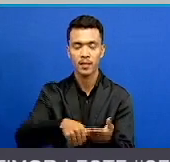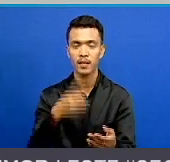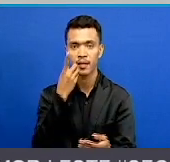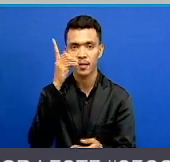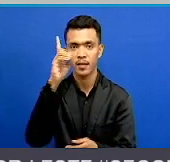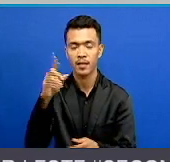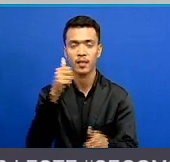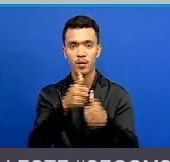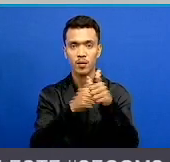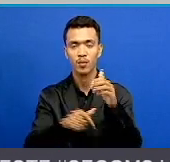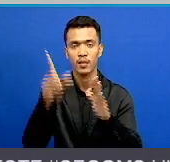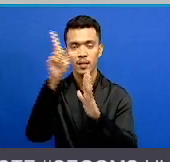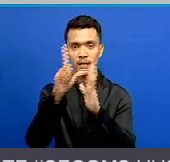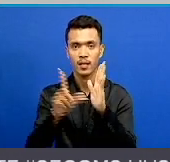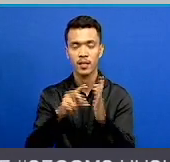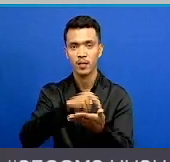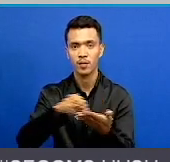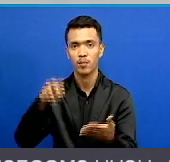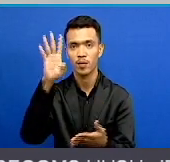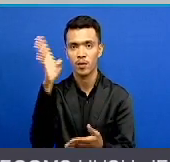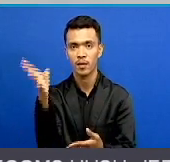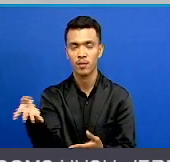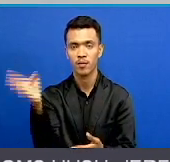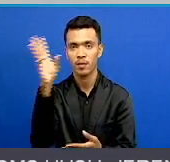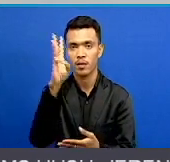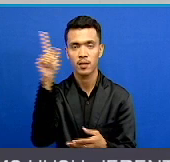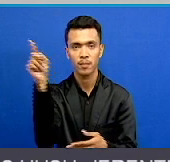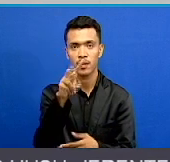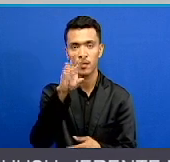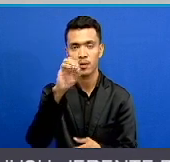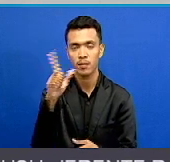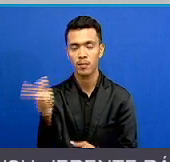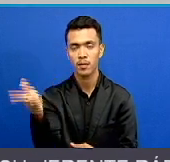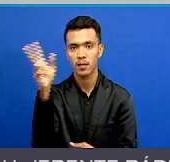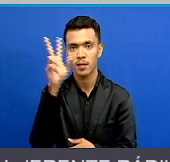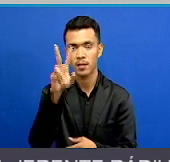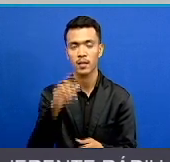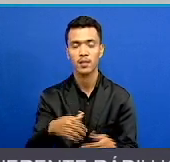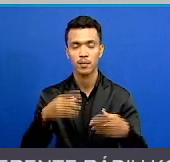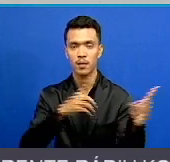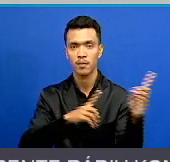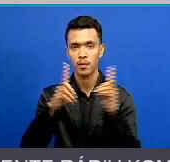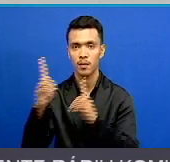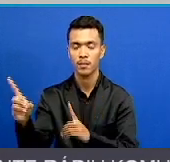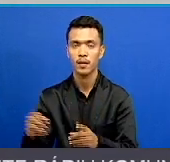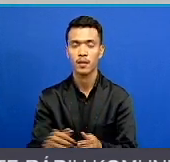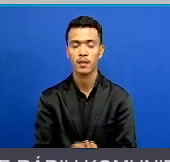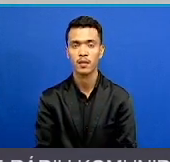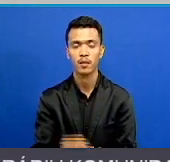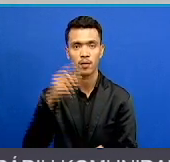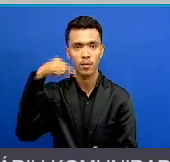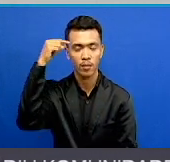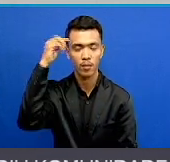Hateting. Baseia para decreto lei número Hatnulu Resignem barra Riungur Manulu Resintolo. Nebe estabelece orgânica nono